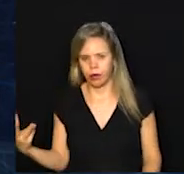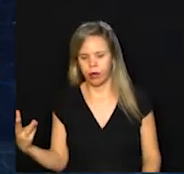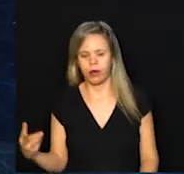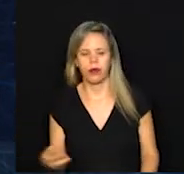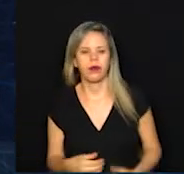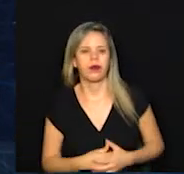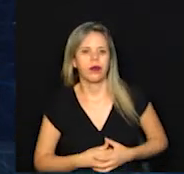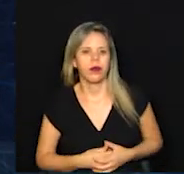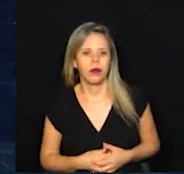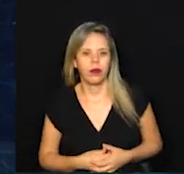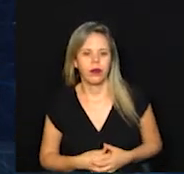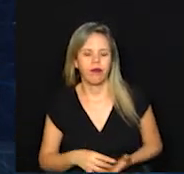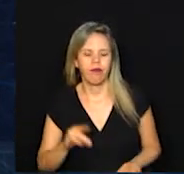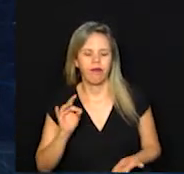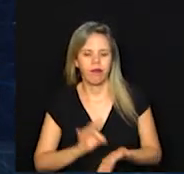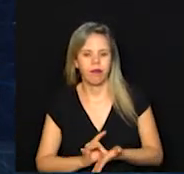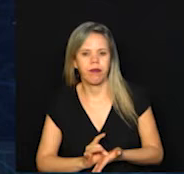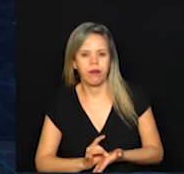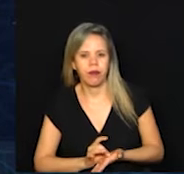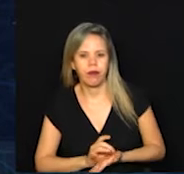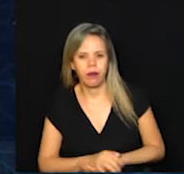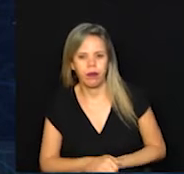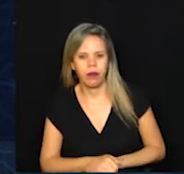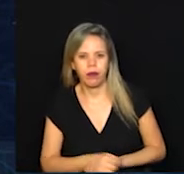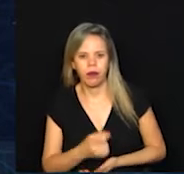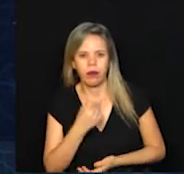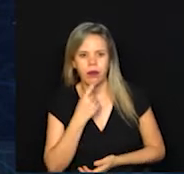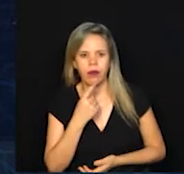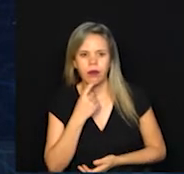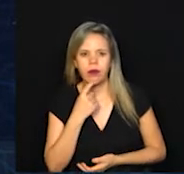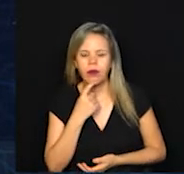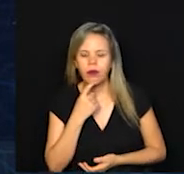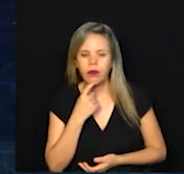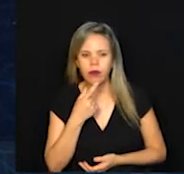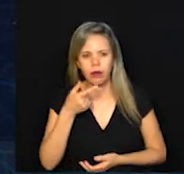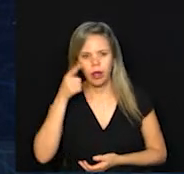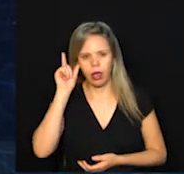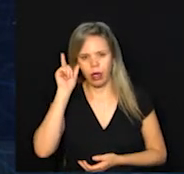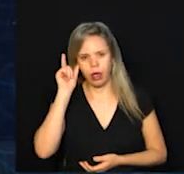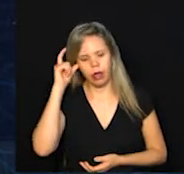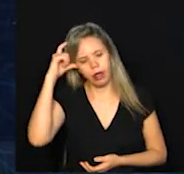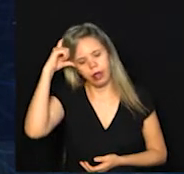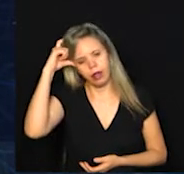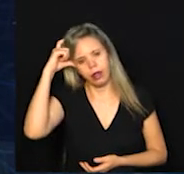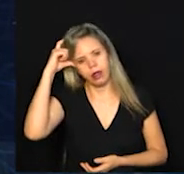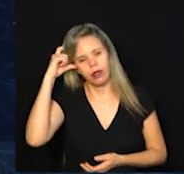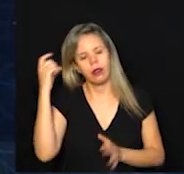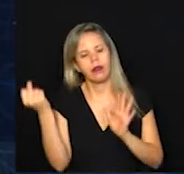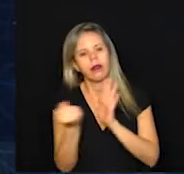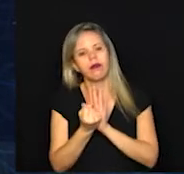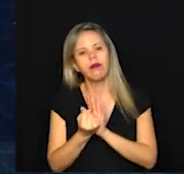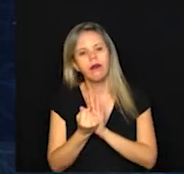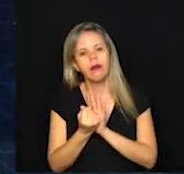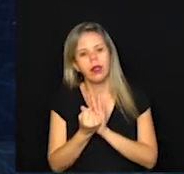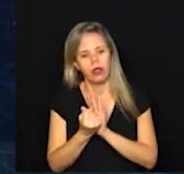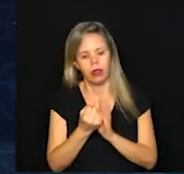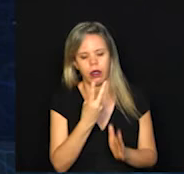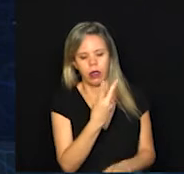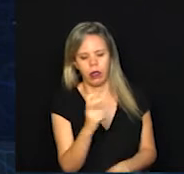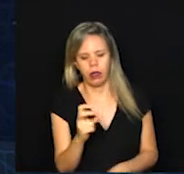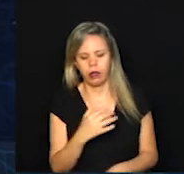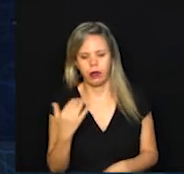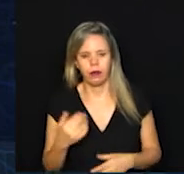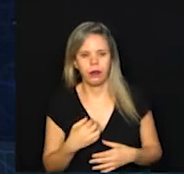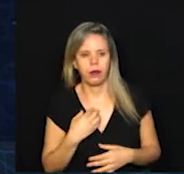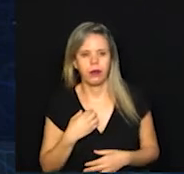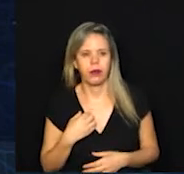7.323 mortes confirmadas e Campinas ontem, olha, nós temos aí o registro de mais 25